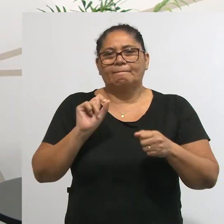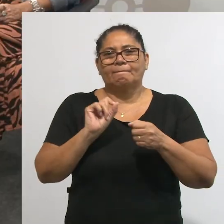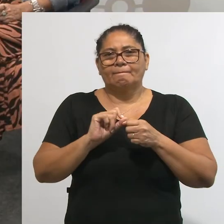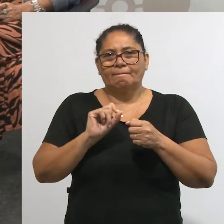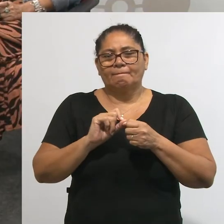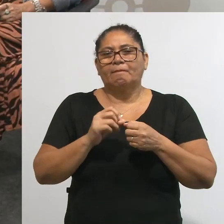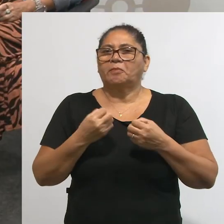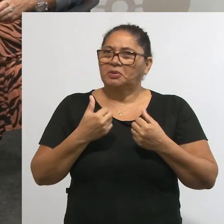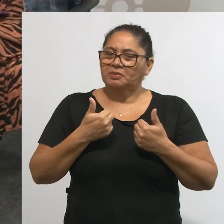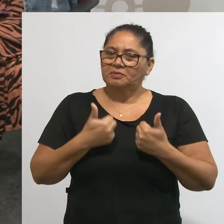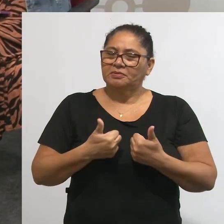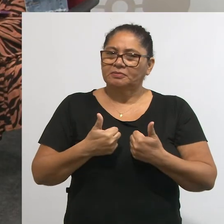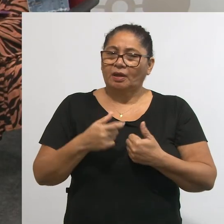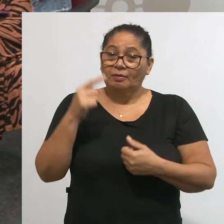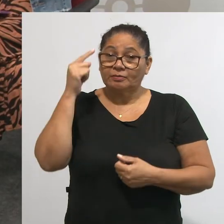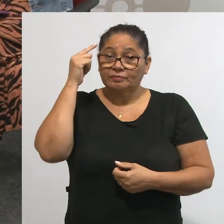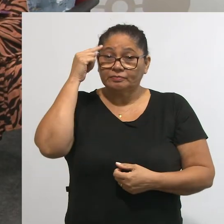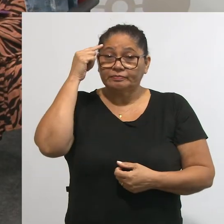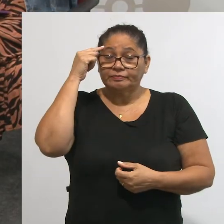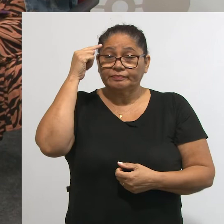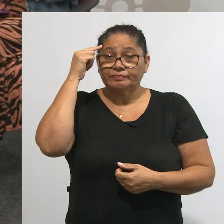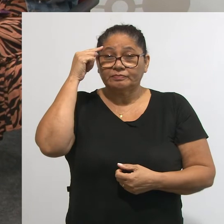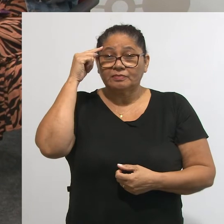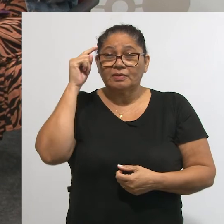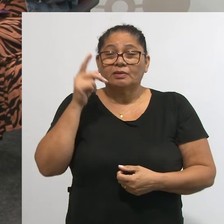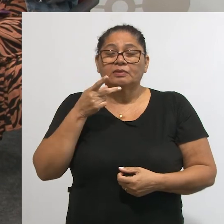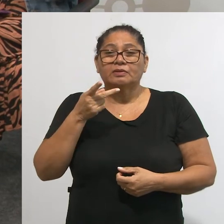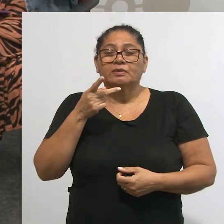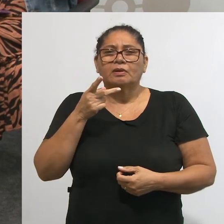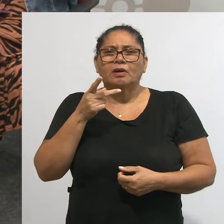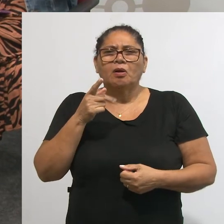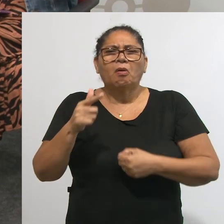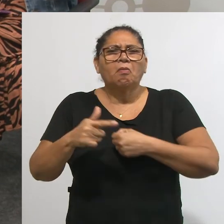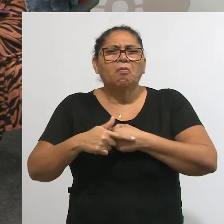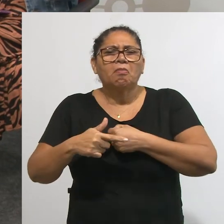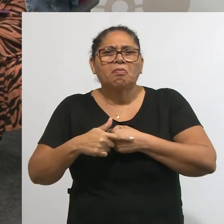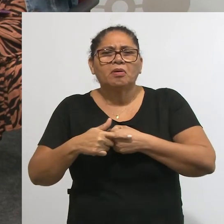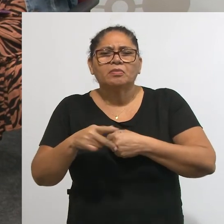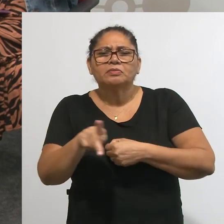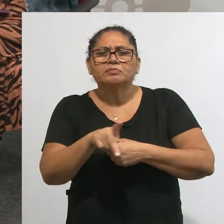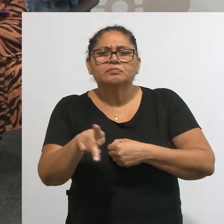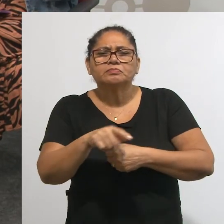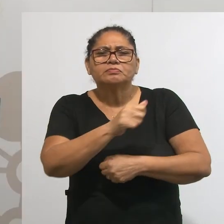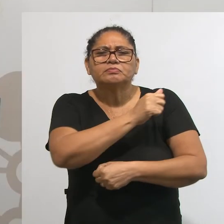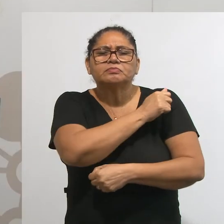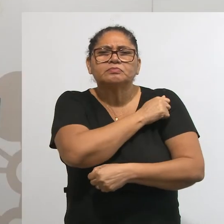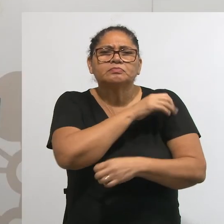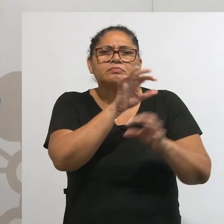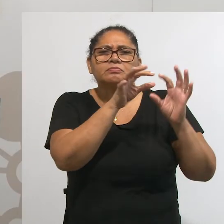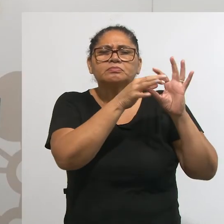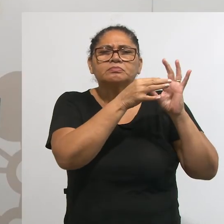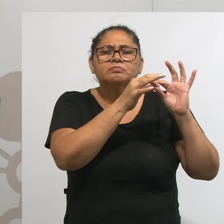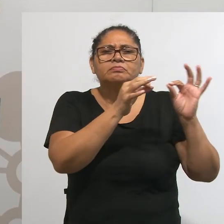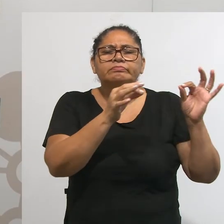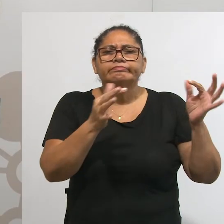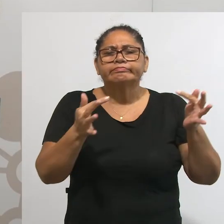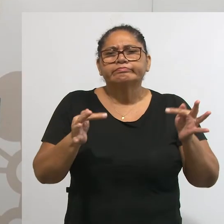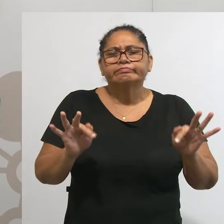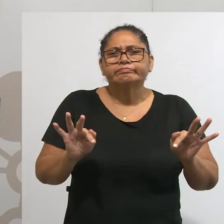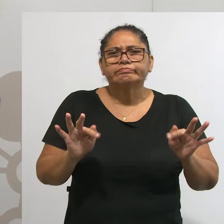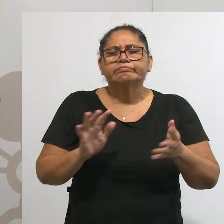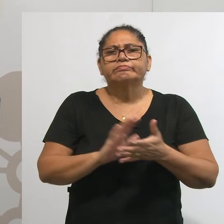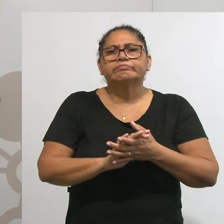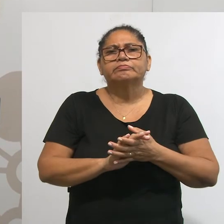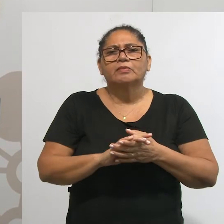fazer. Muito bem. Então, pensando nisso que você falou, qual é o papel do professor, qual é o papel do aluno na educação libertadora, para